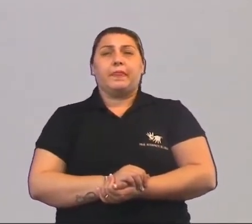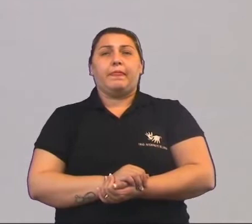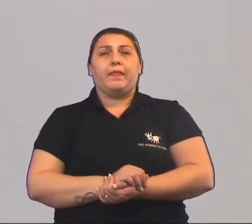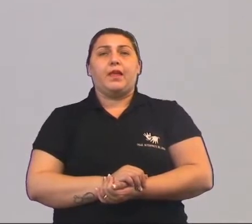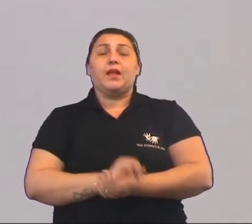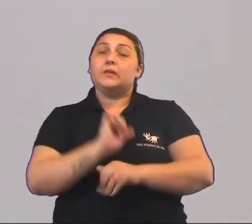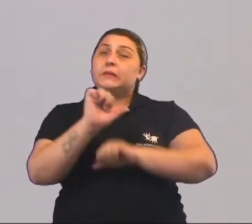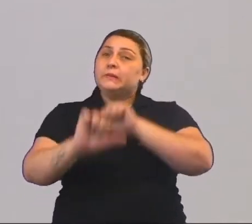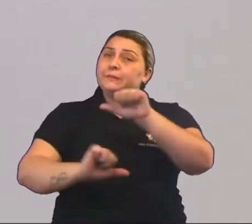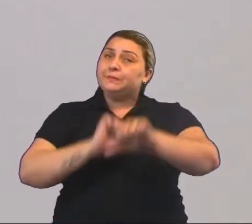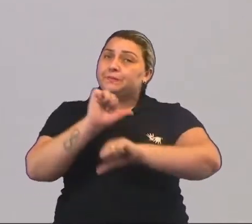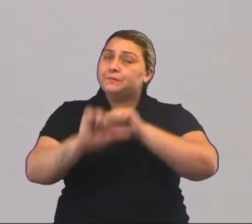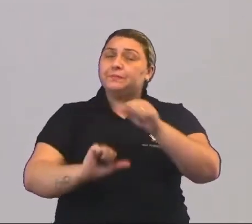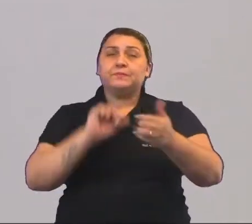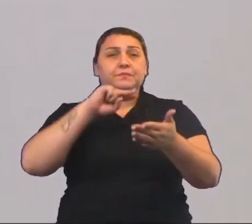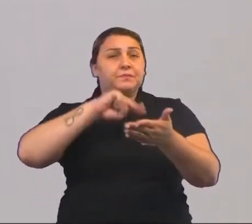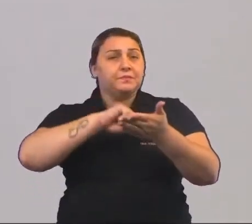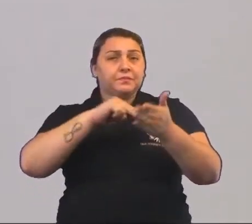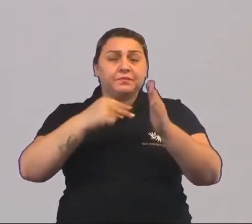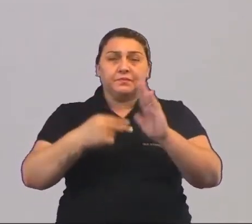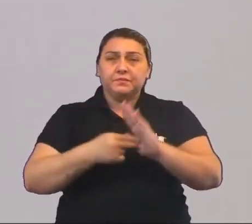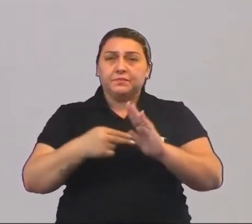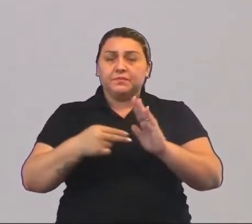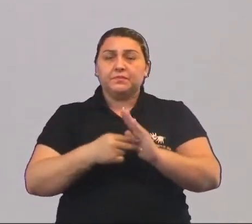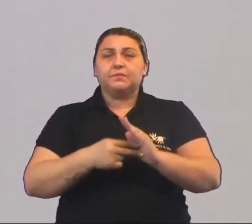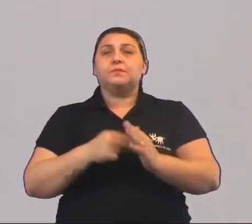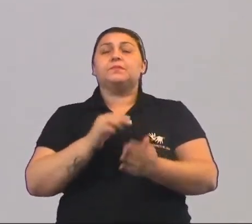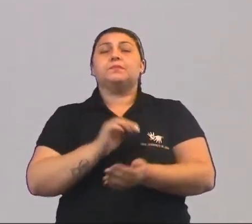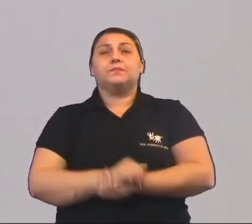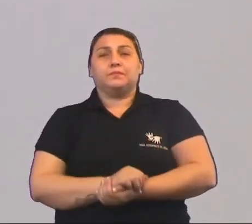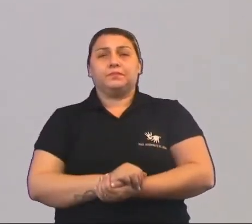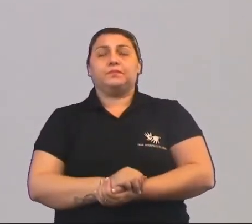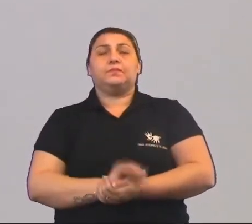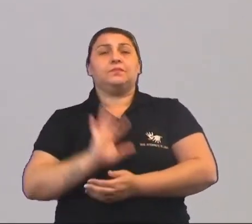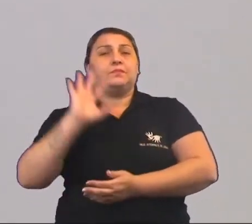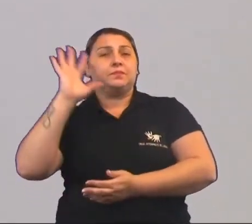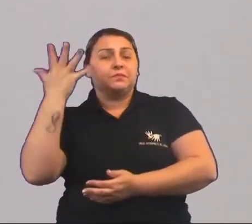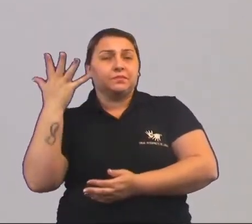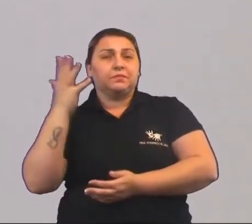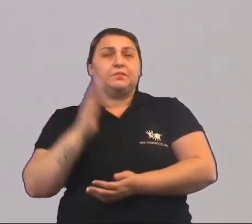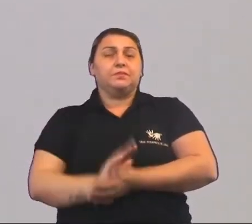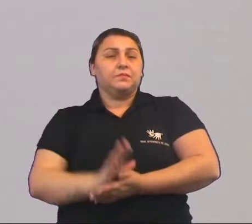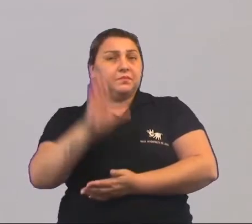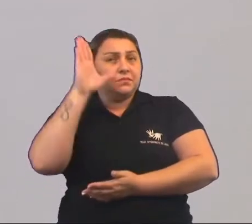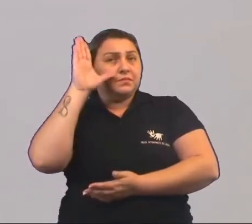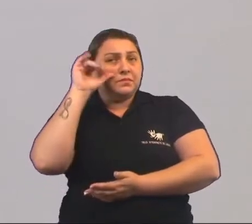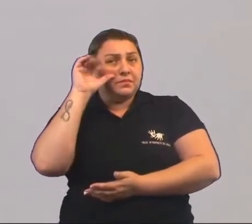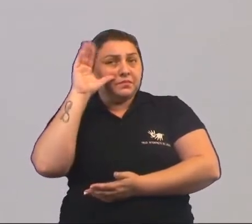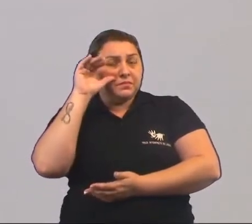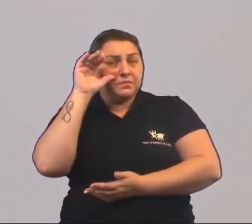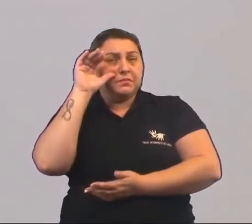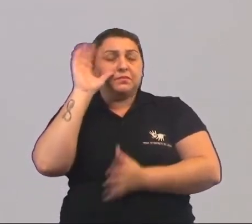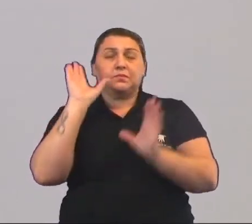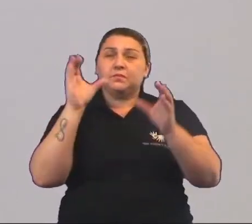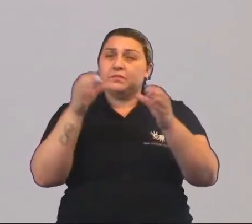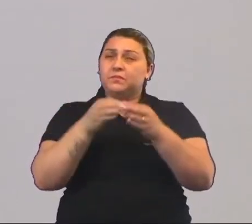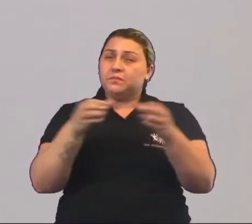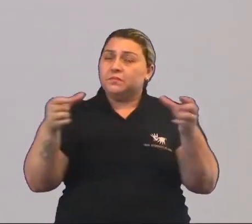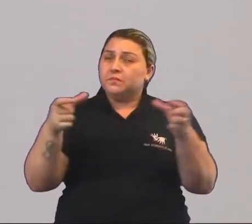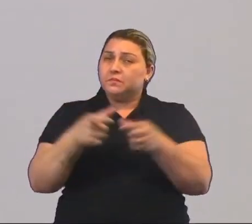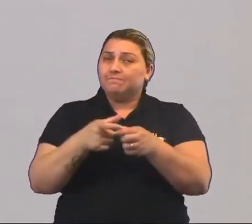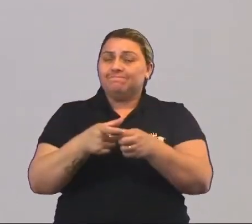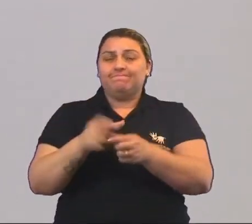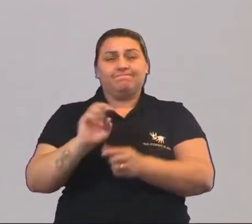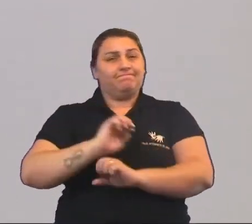essas alterações significativas, elas correspondem aos interesses dominantes? Claro que